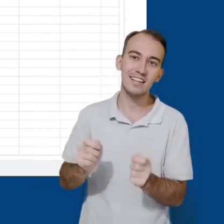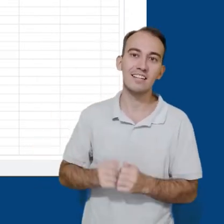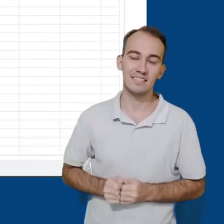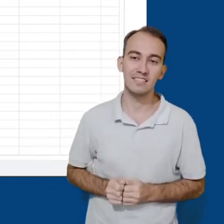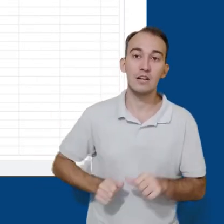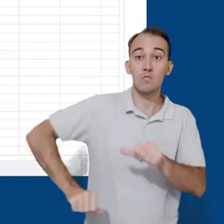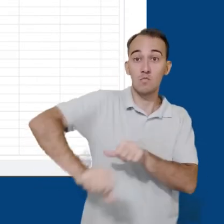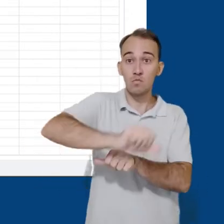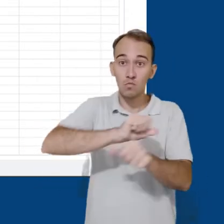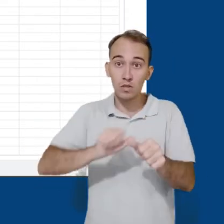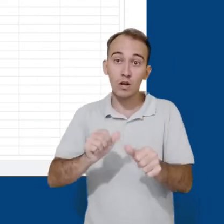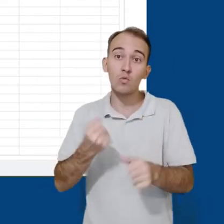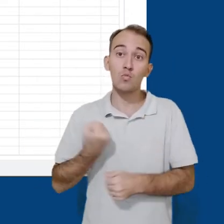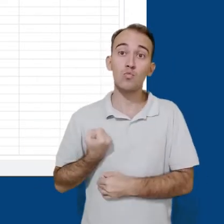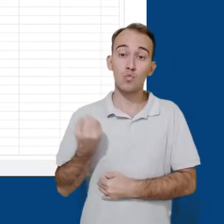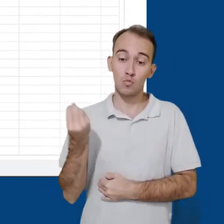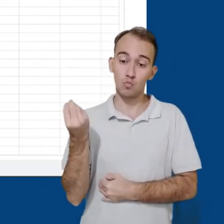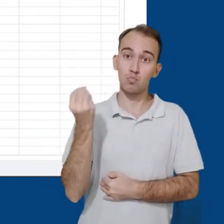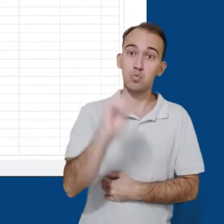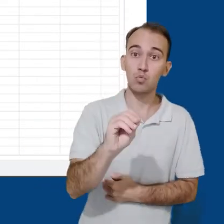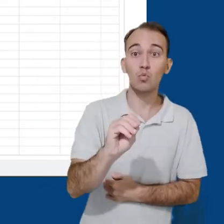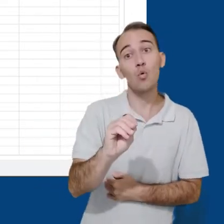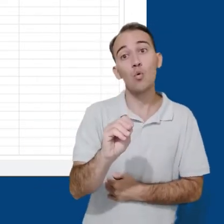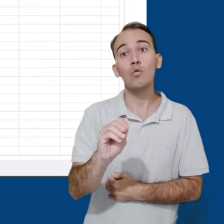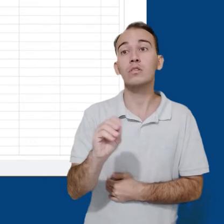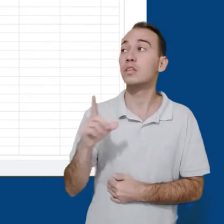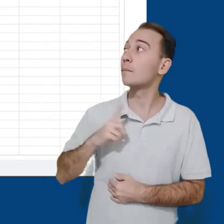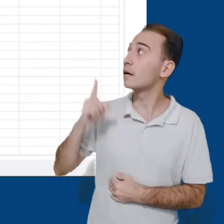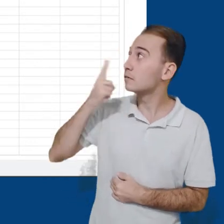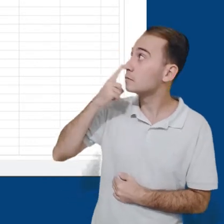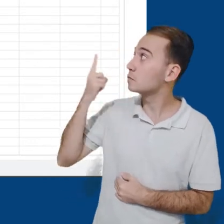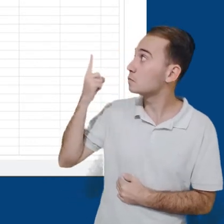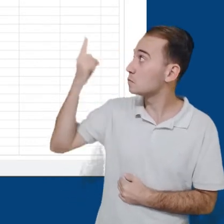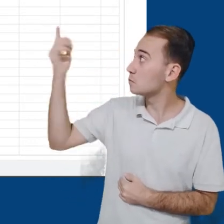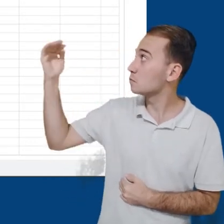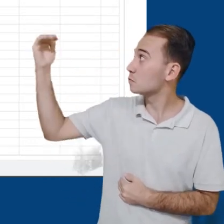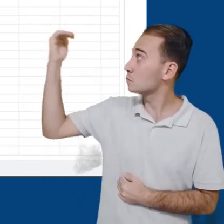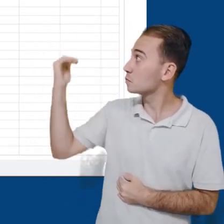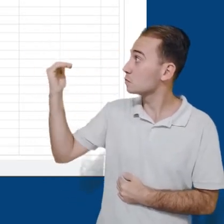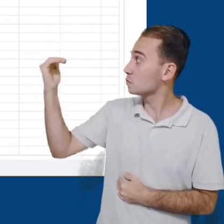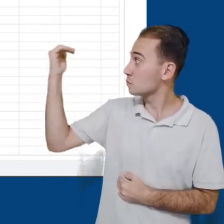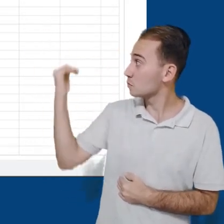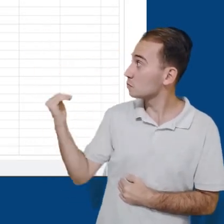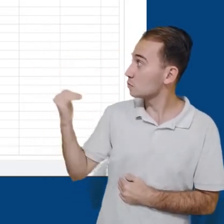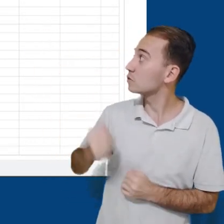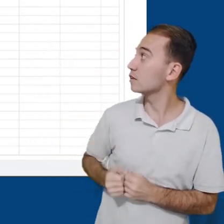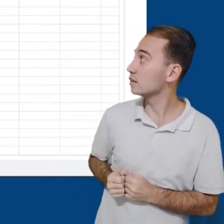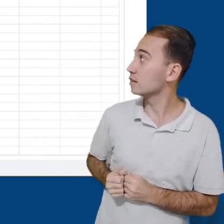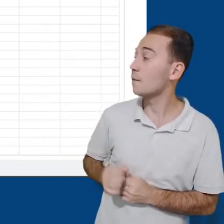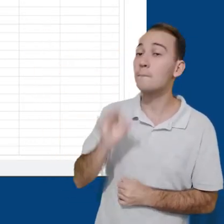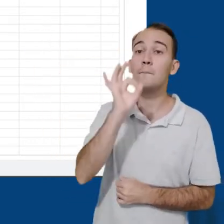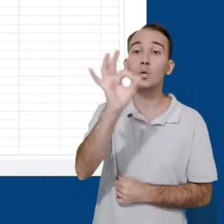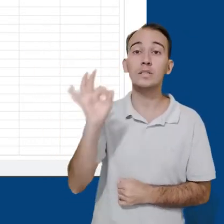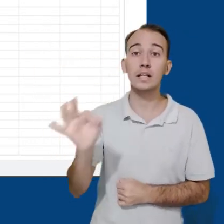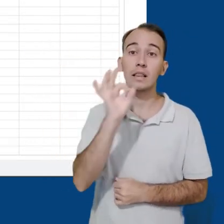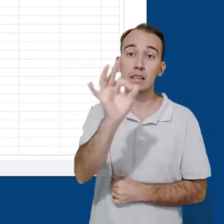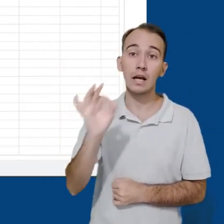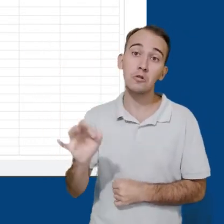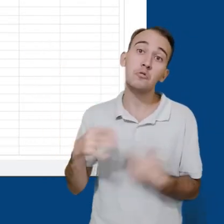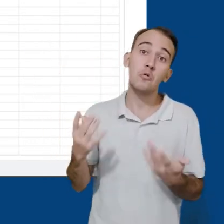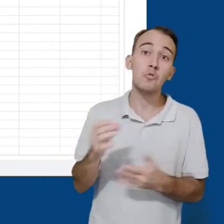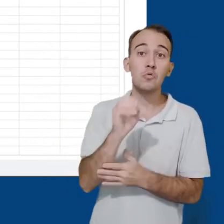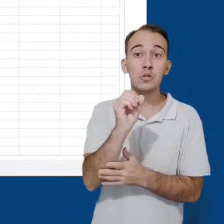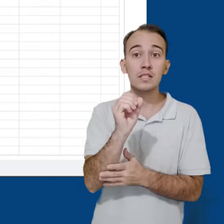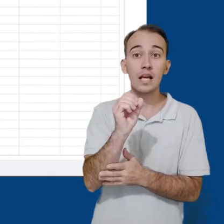porcentagem converte os números inseridos em porcentagem os dois ícones seguintes os zeros acompanhados de setinhas